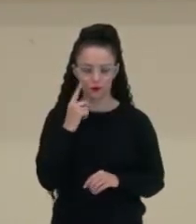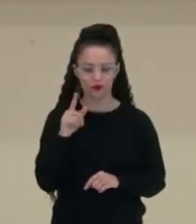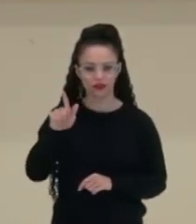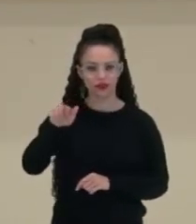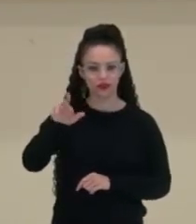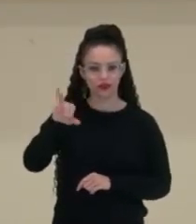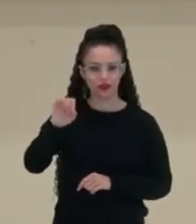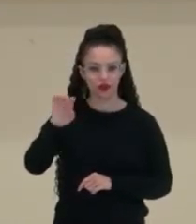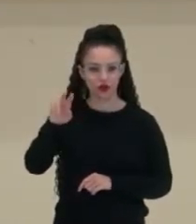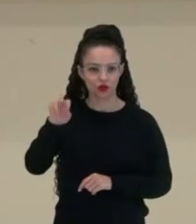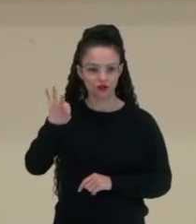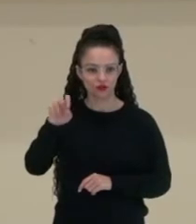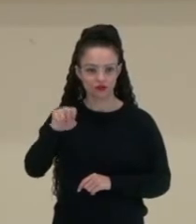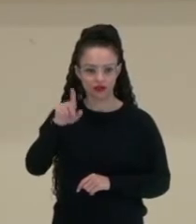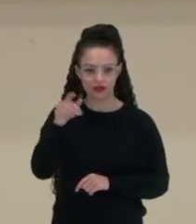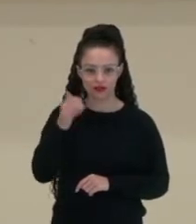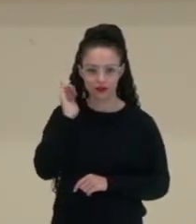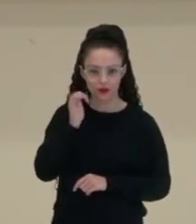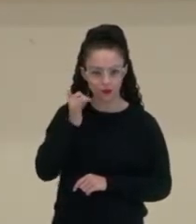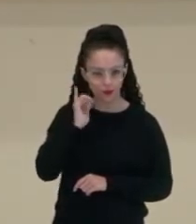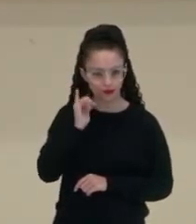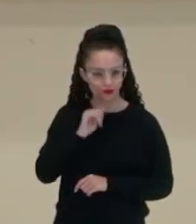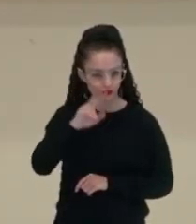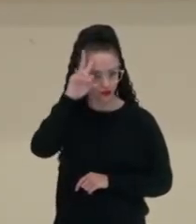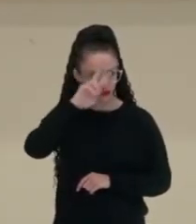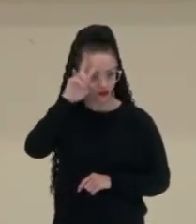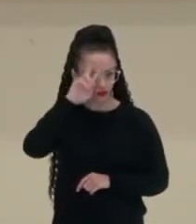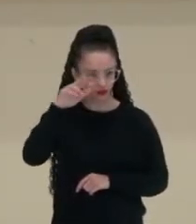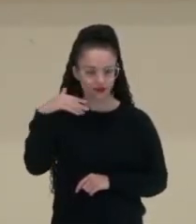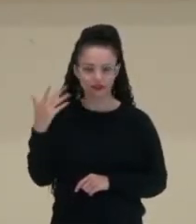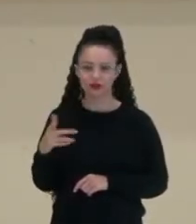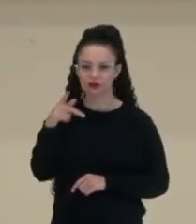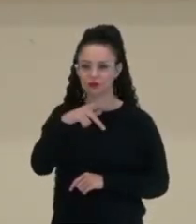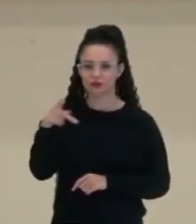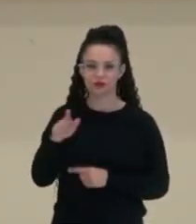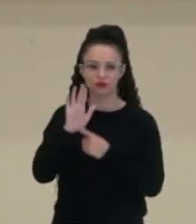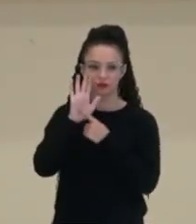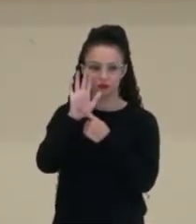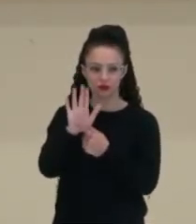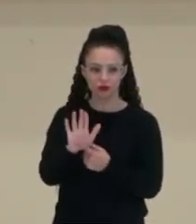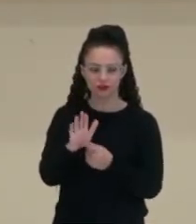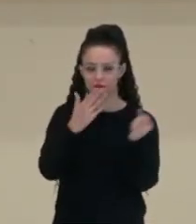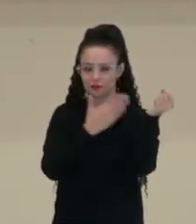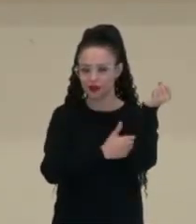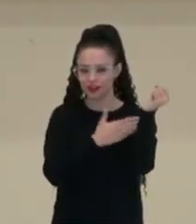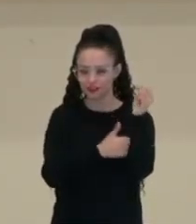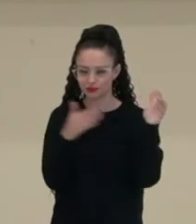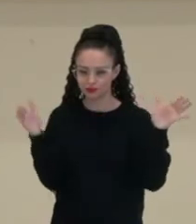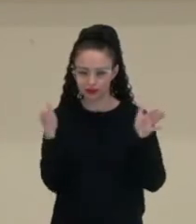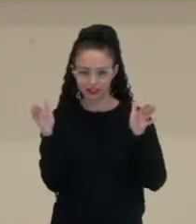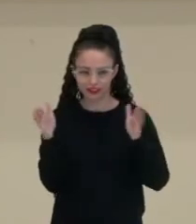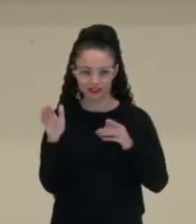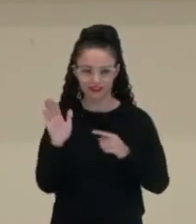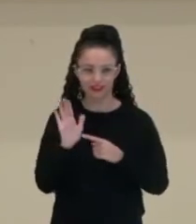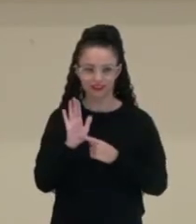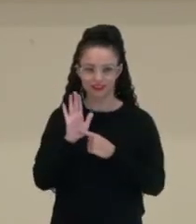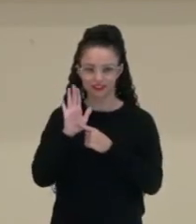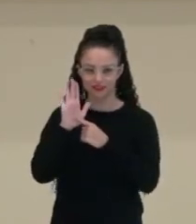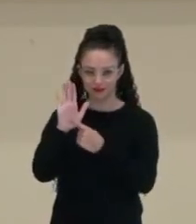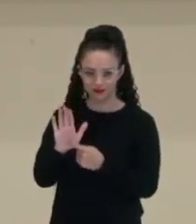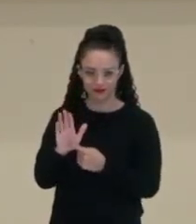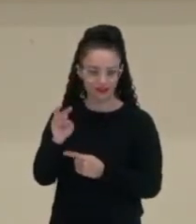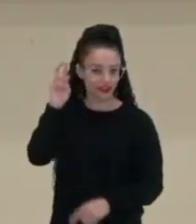griots não são contadores de histórias? Então a professora trouxe uma pequena pastinha aqui só para... Era